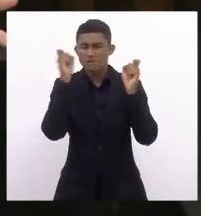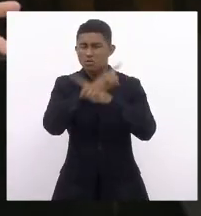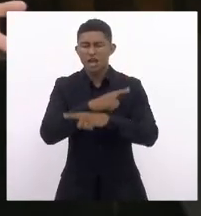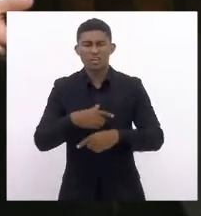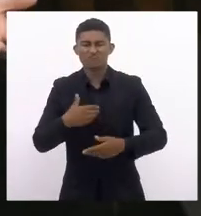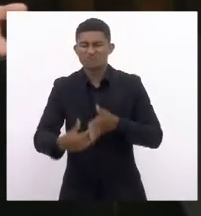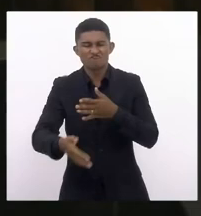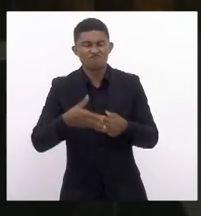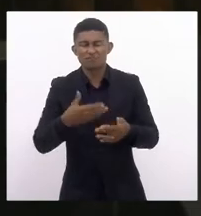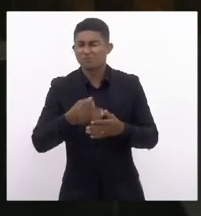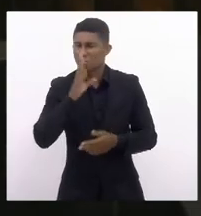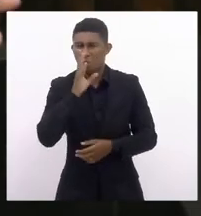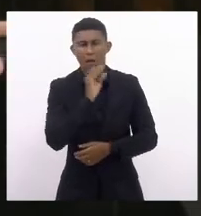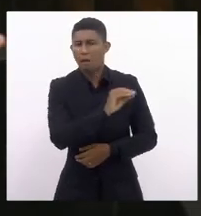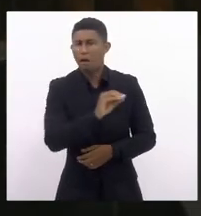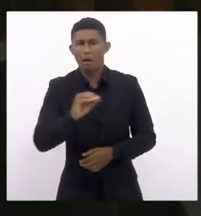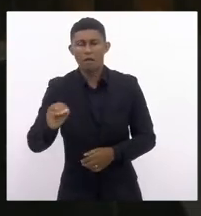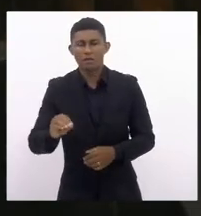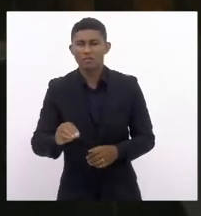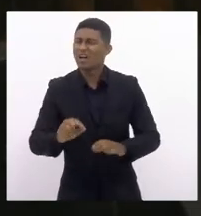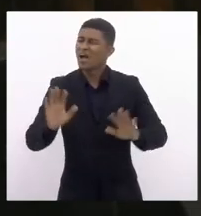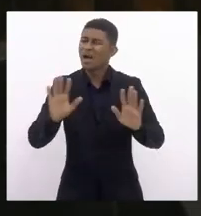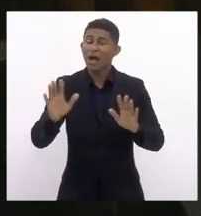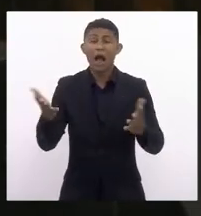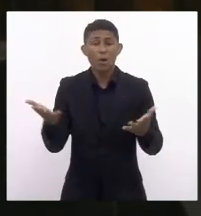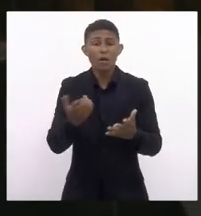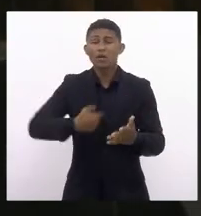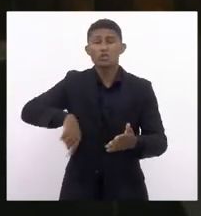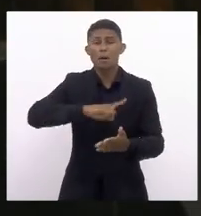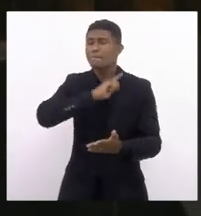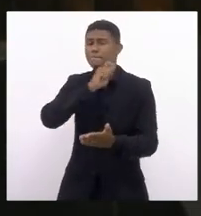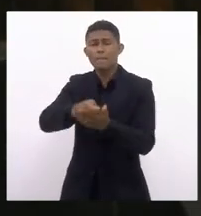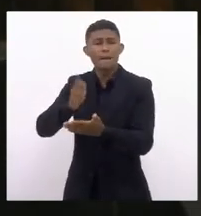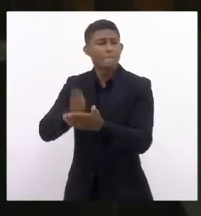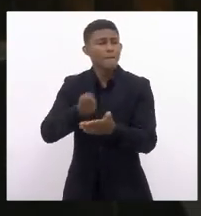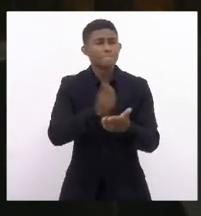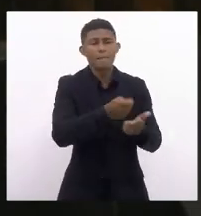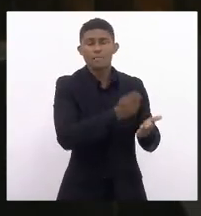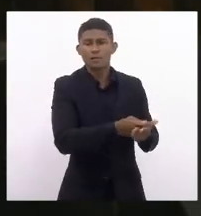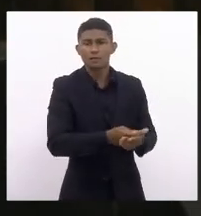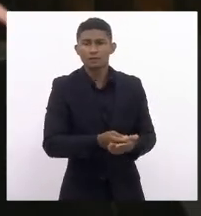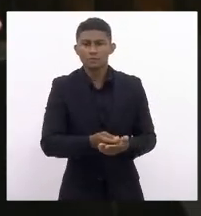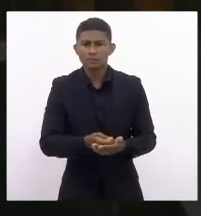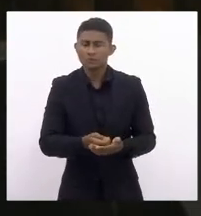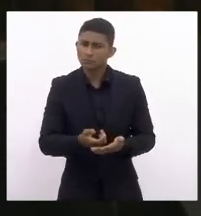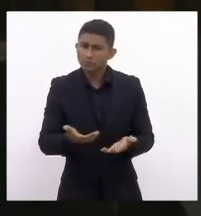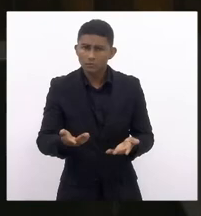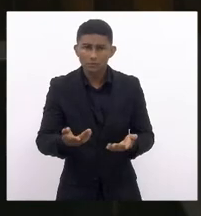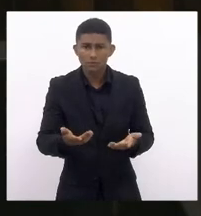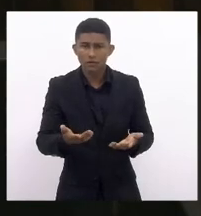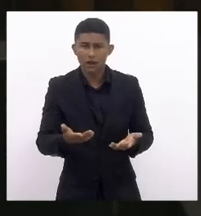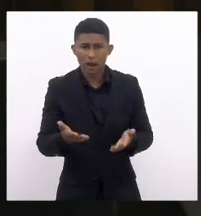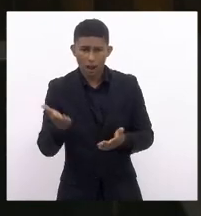Ah, mas agora nós estamos pagando. Não deveria nunca ter deixado de ter pago.